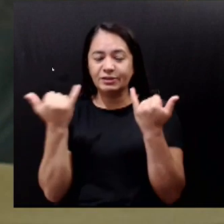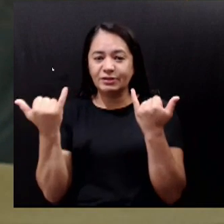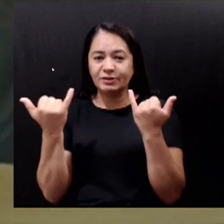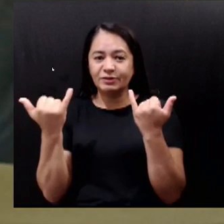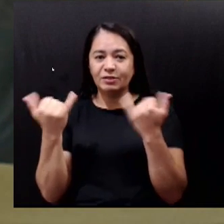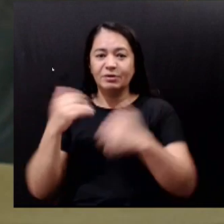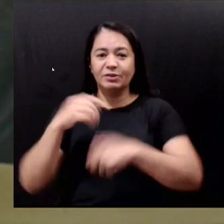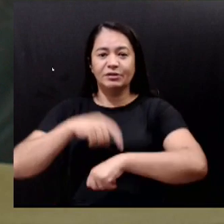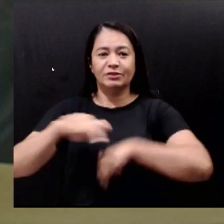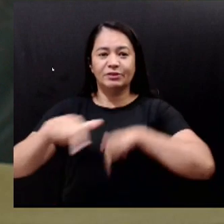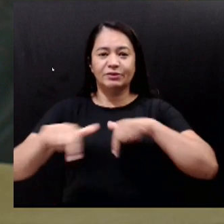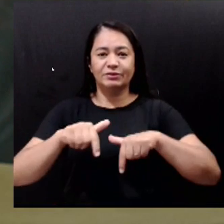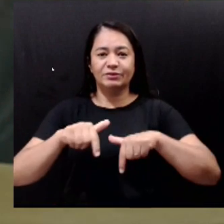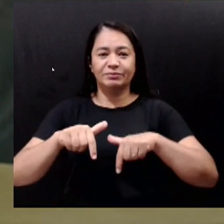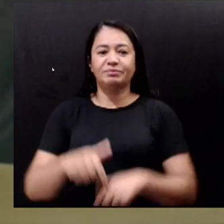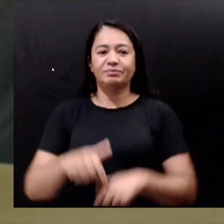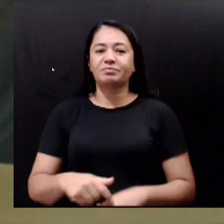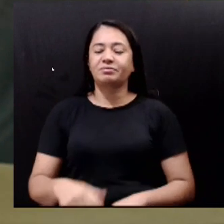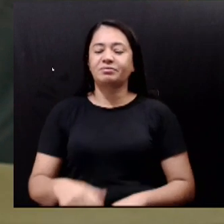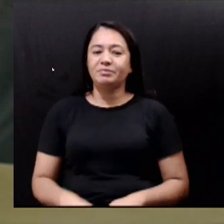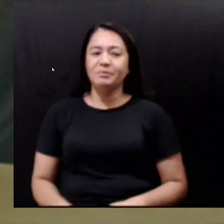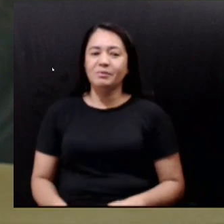Portal Animal de Campinas,